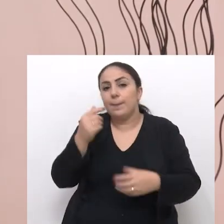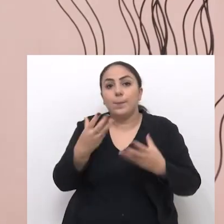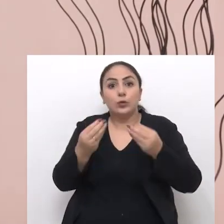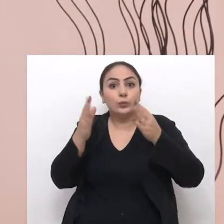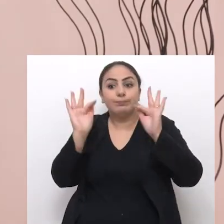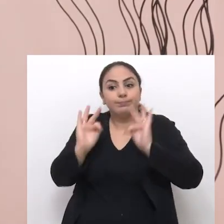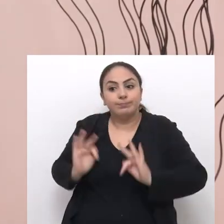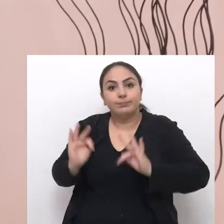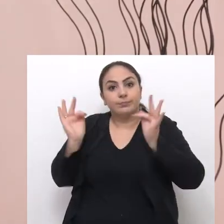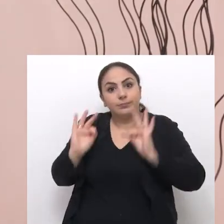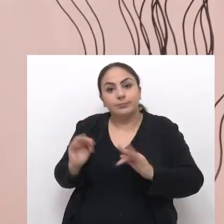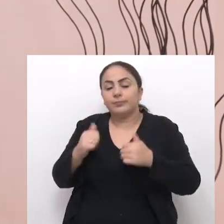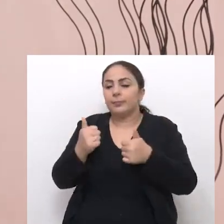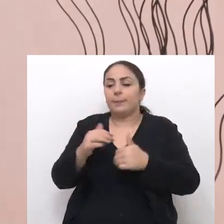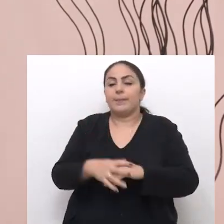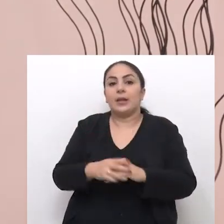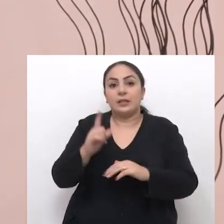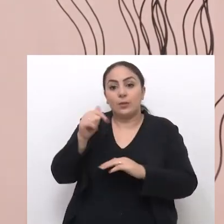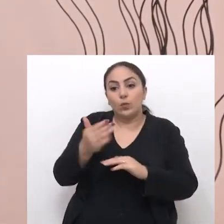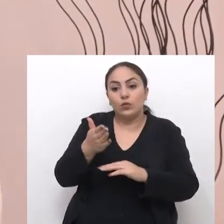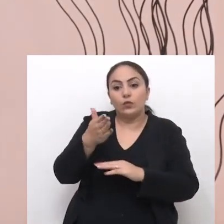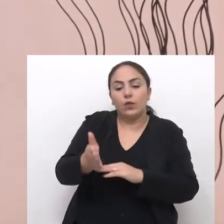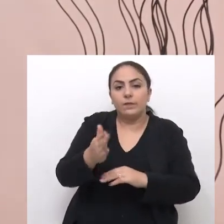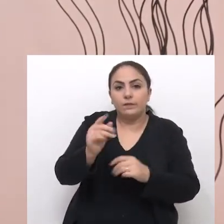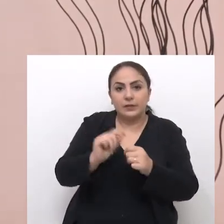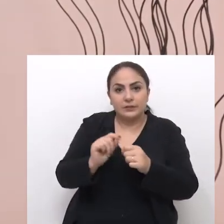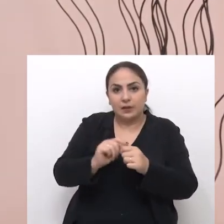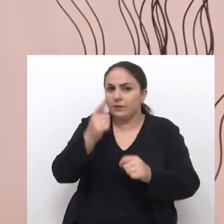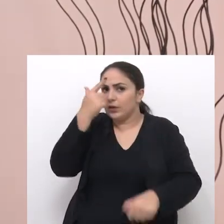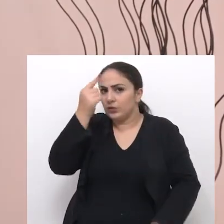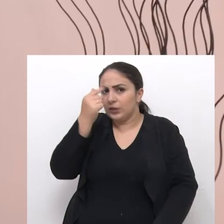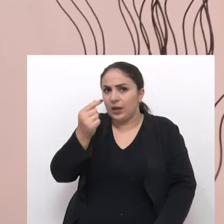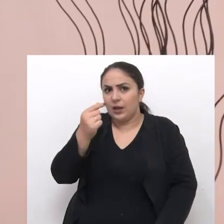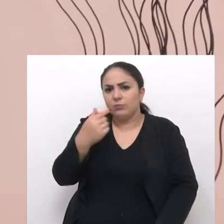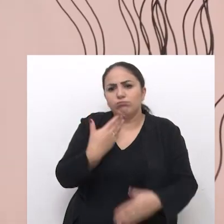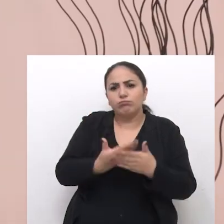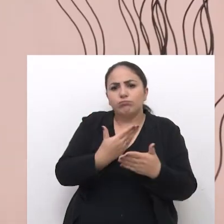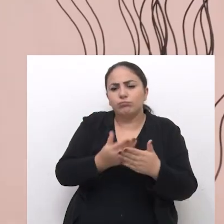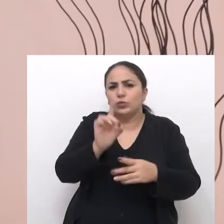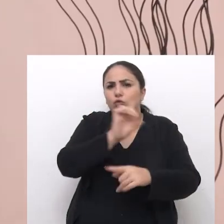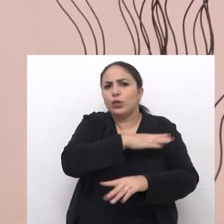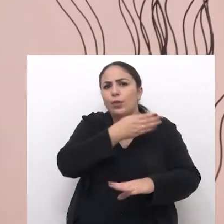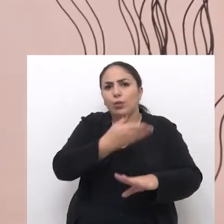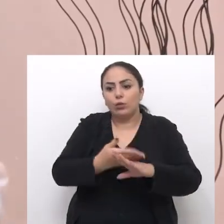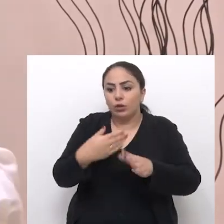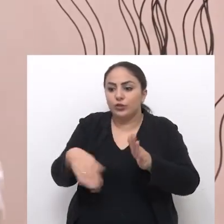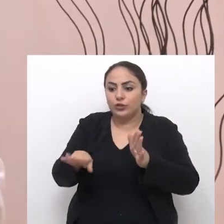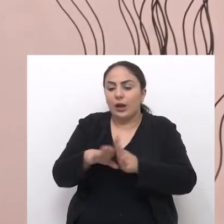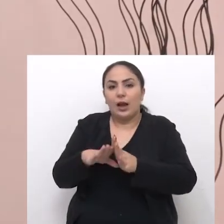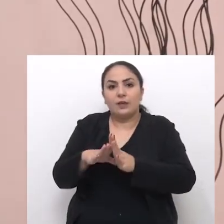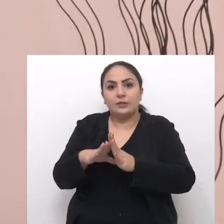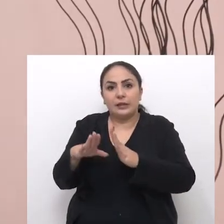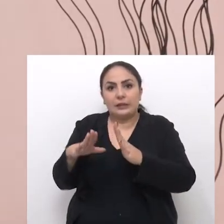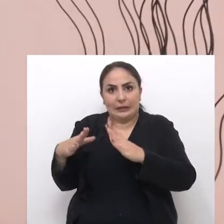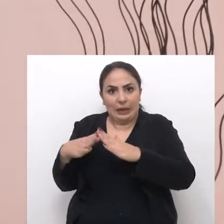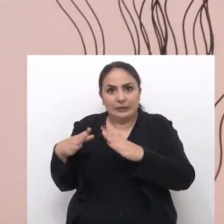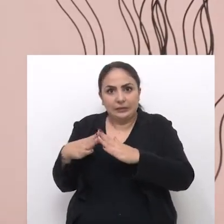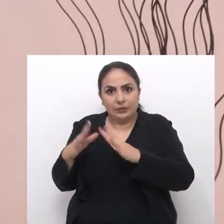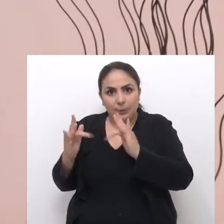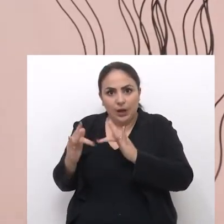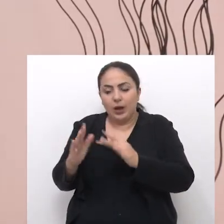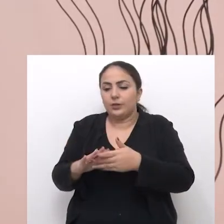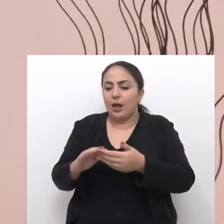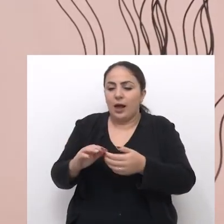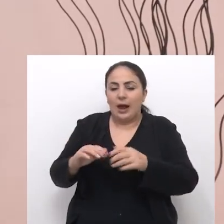e ela estava muito feliz. E quando ela foi fazendo a faculdade, ela tinha que estudar o dia inteiro, mas ela chegava na casa do namorado,